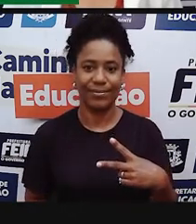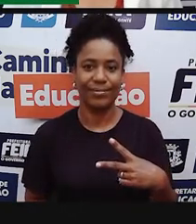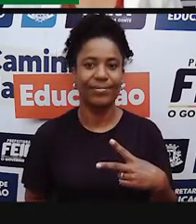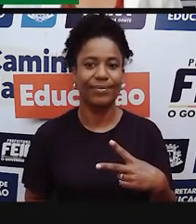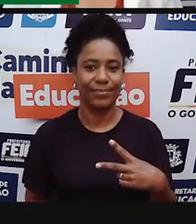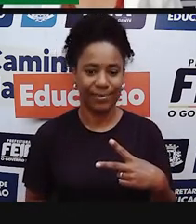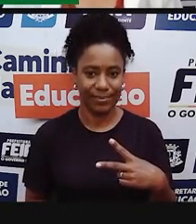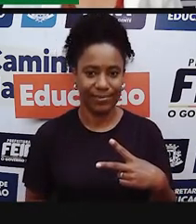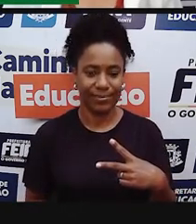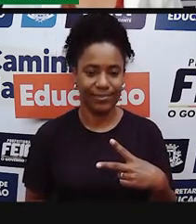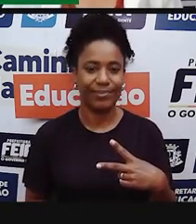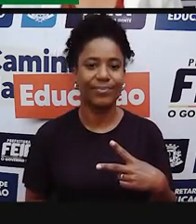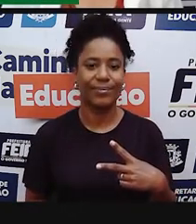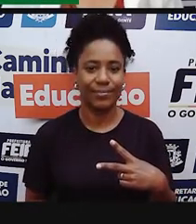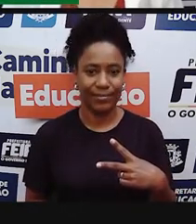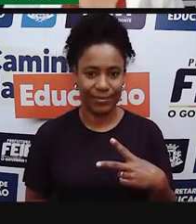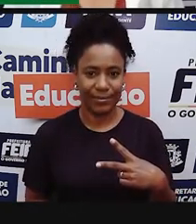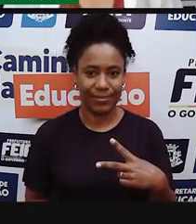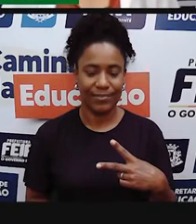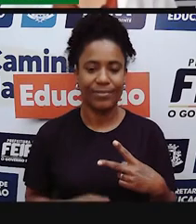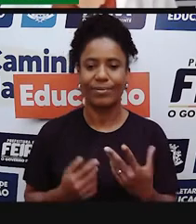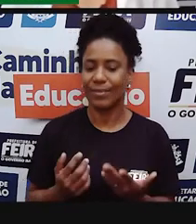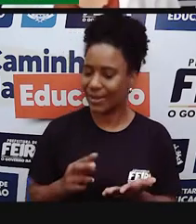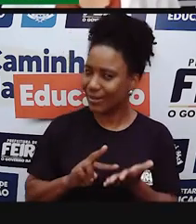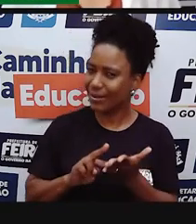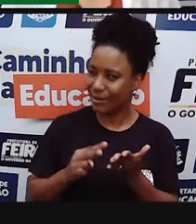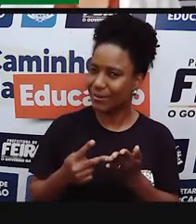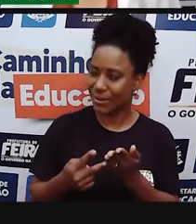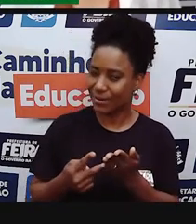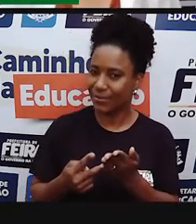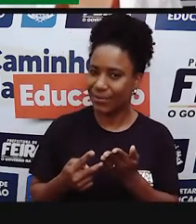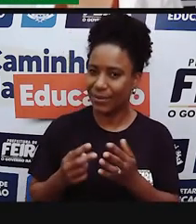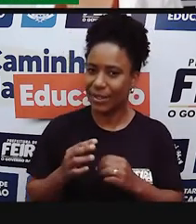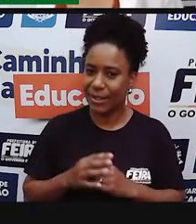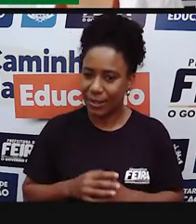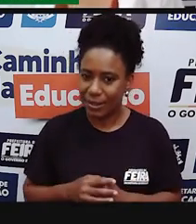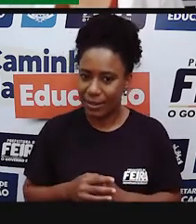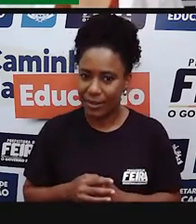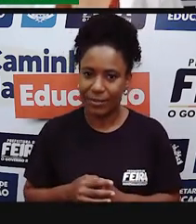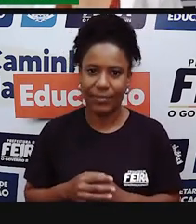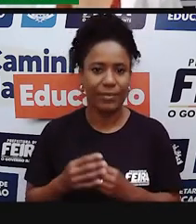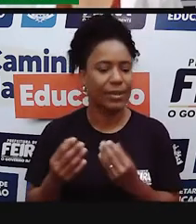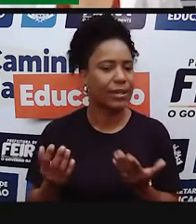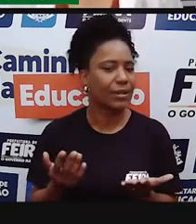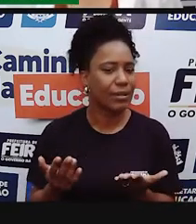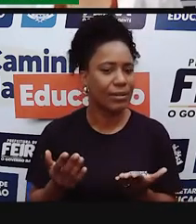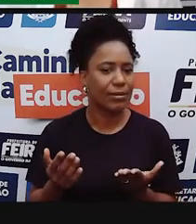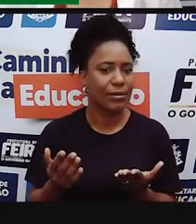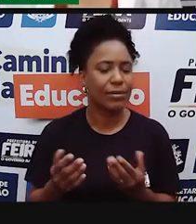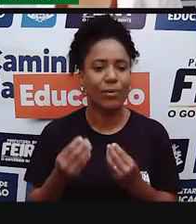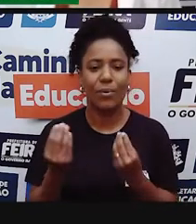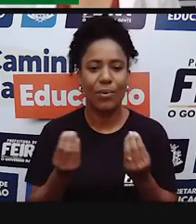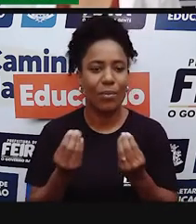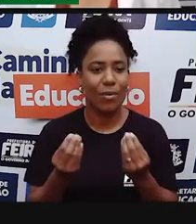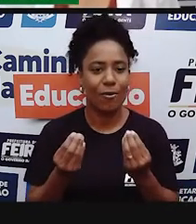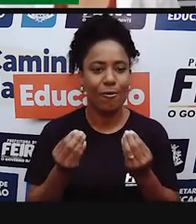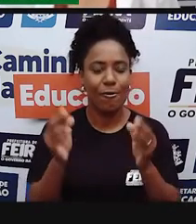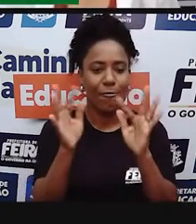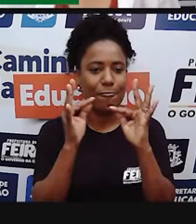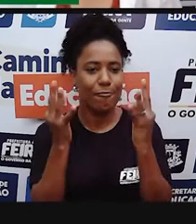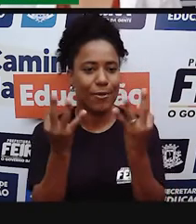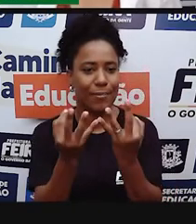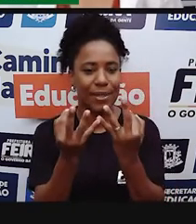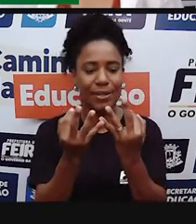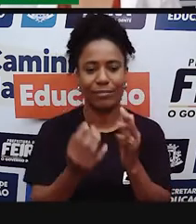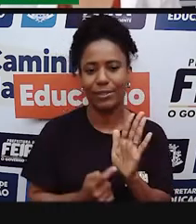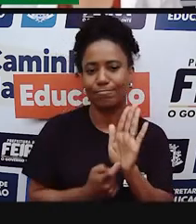tio Anderson Emily E como você apresentar Yes né faria a apresentação da família